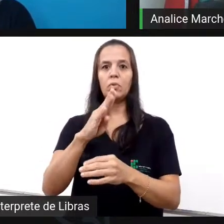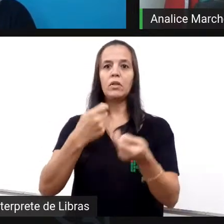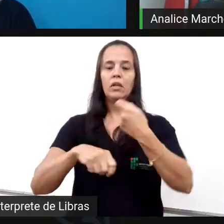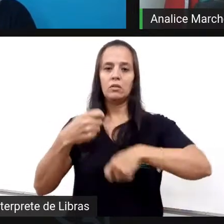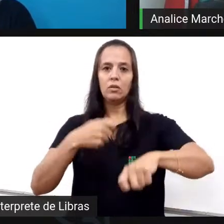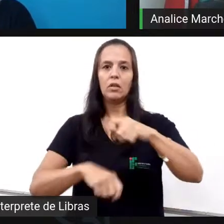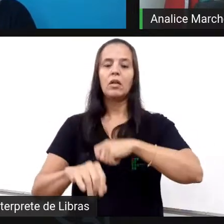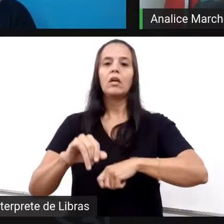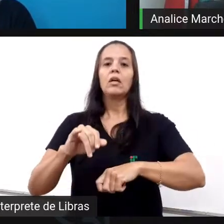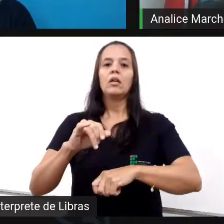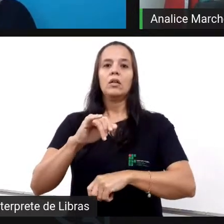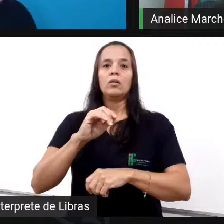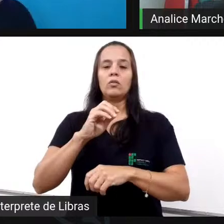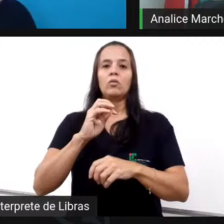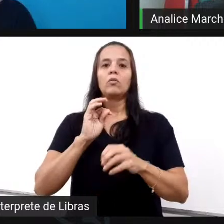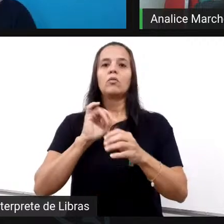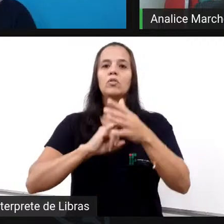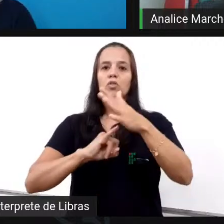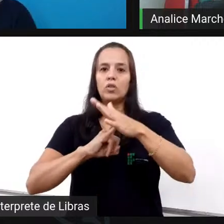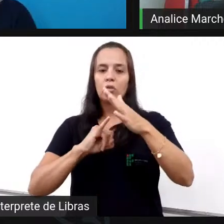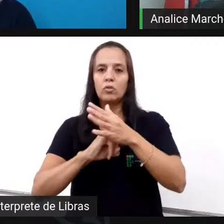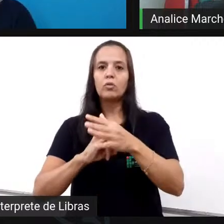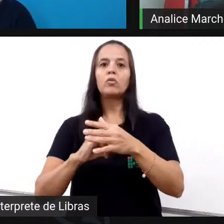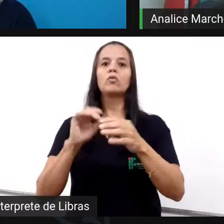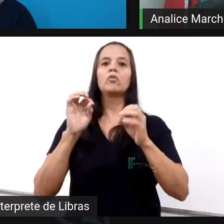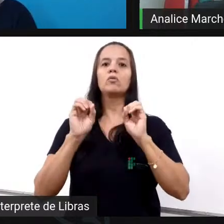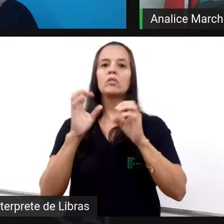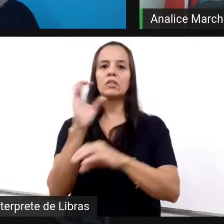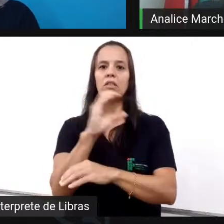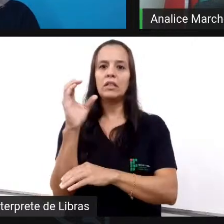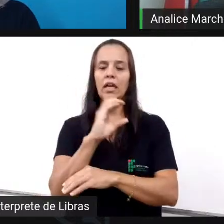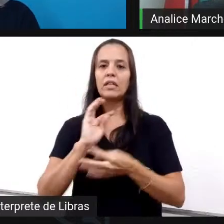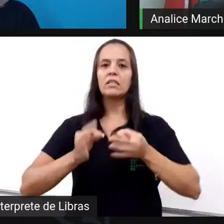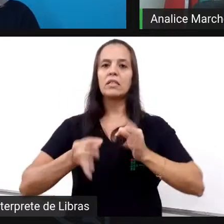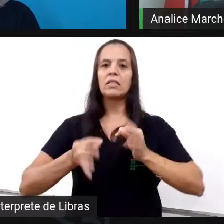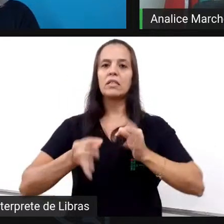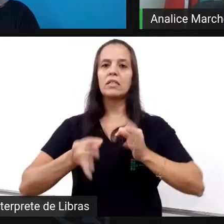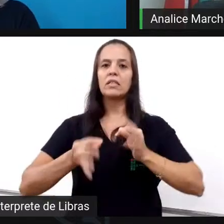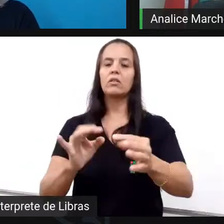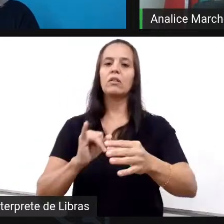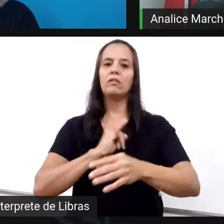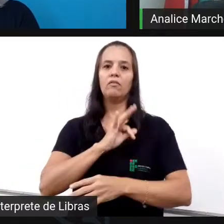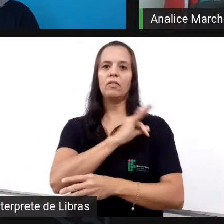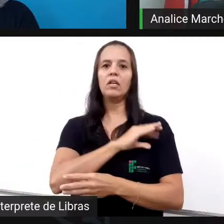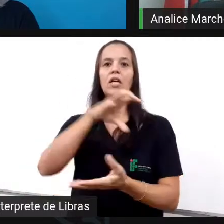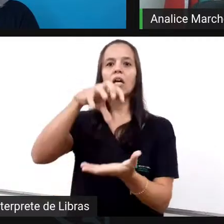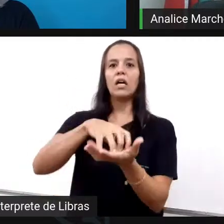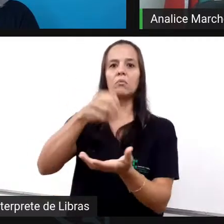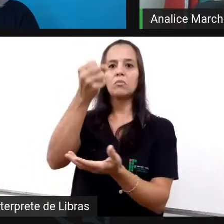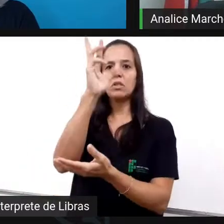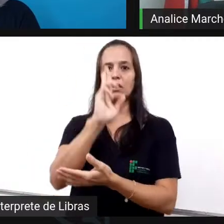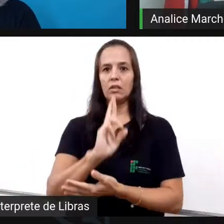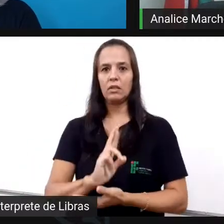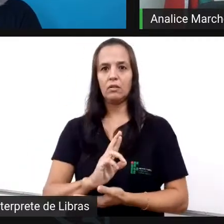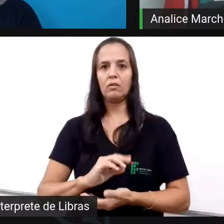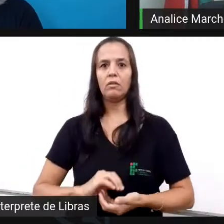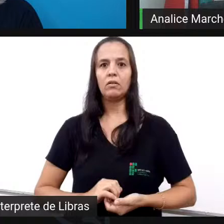Instituto Federal de Educação, Ciência e Tecnologia Farroupilha, campus Santa Rosa.